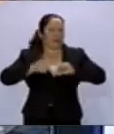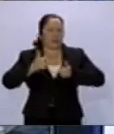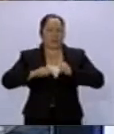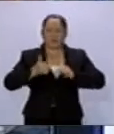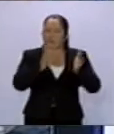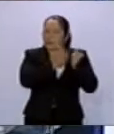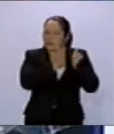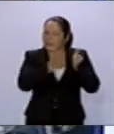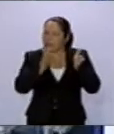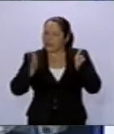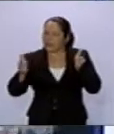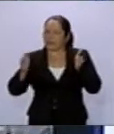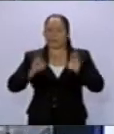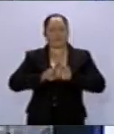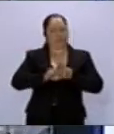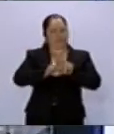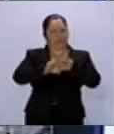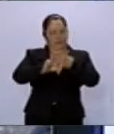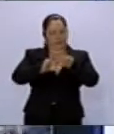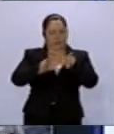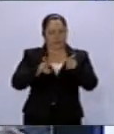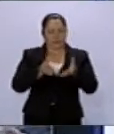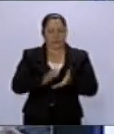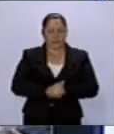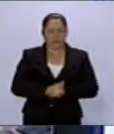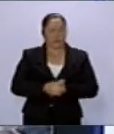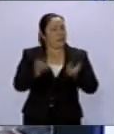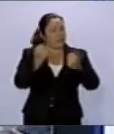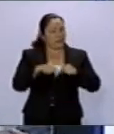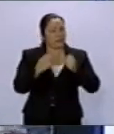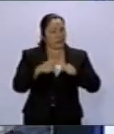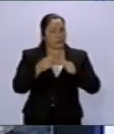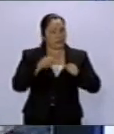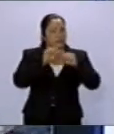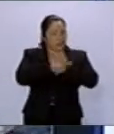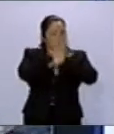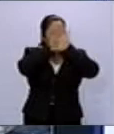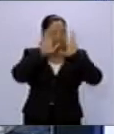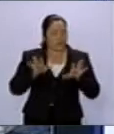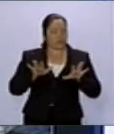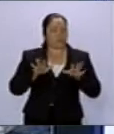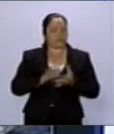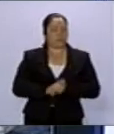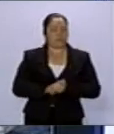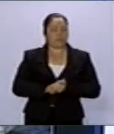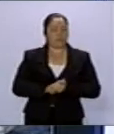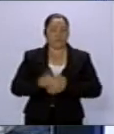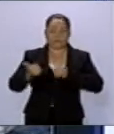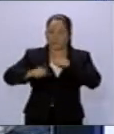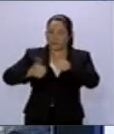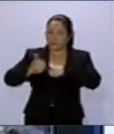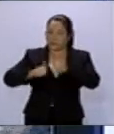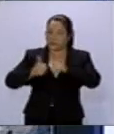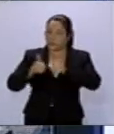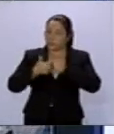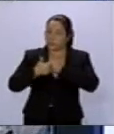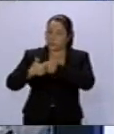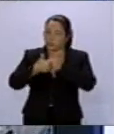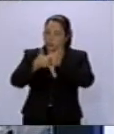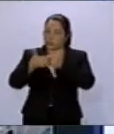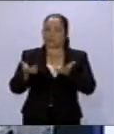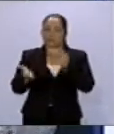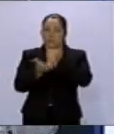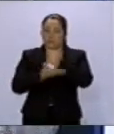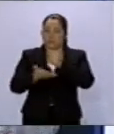processo de exercício profissional também então isso precisa ficar claro o exercício supervisionado a qualificação do espaço de atuação na atenção